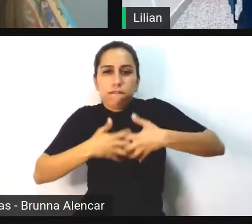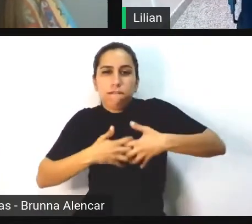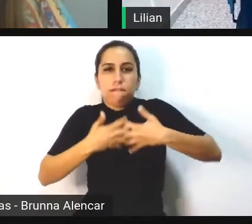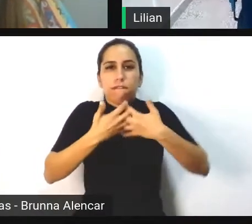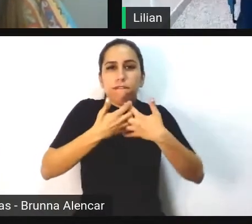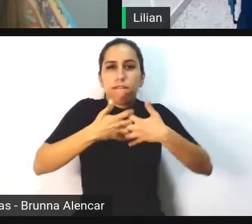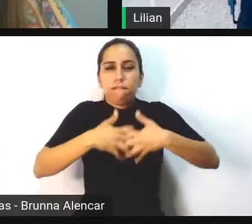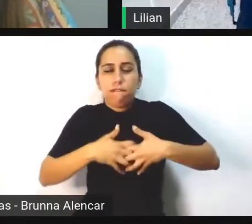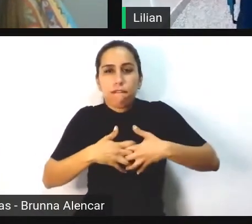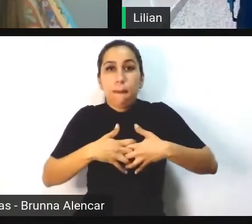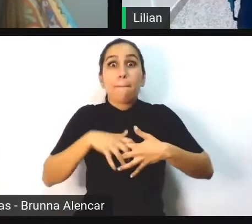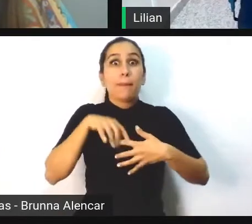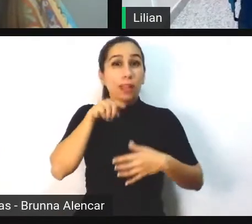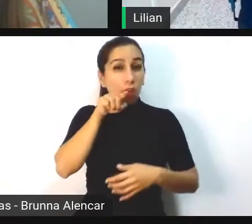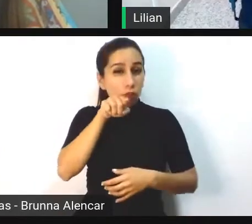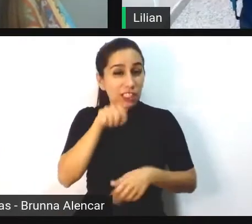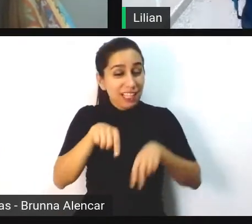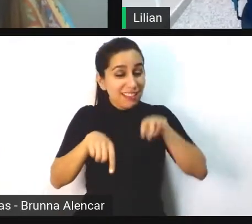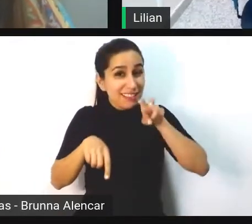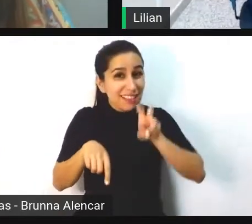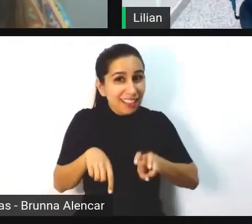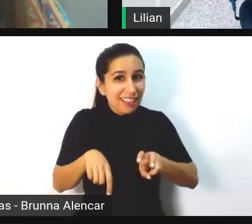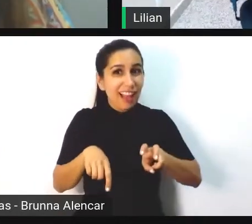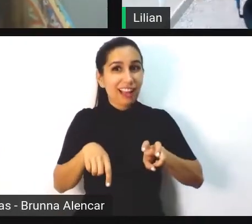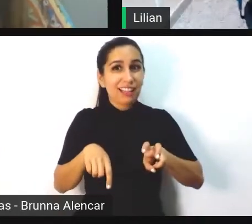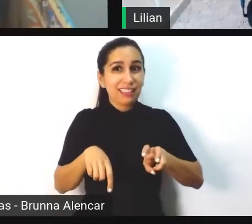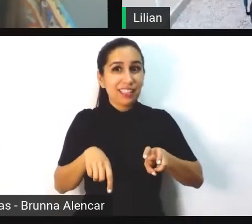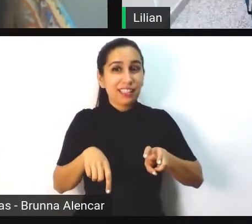na cadeira, né? Desce aqui,